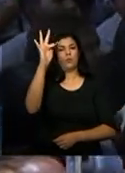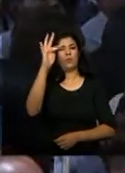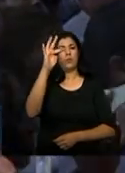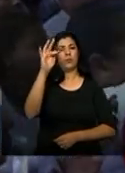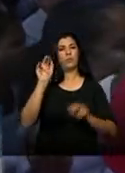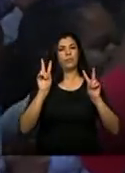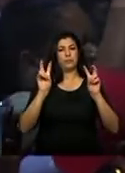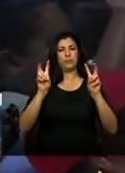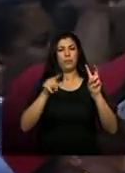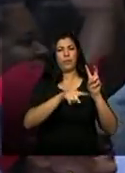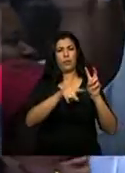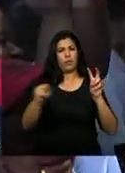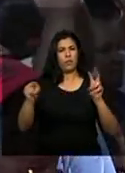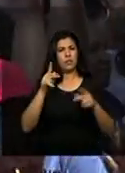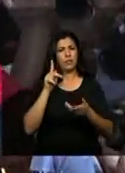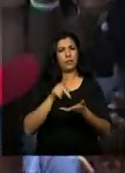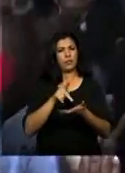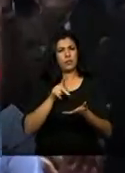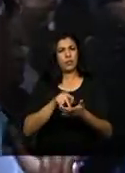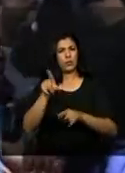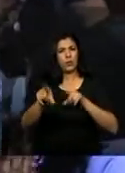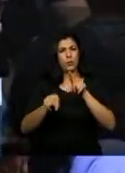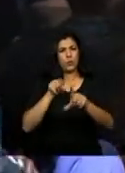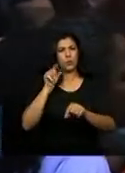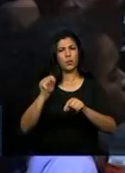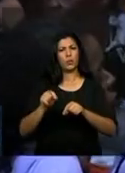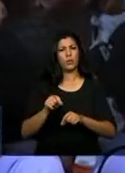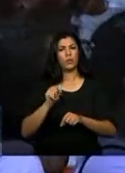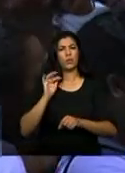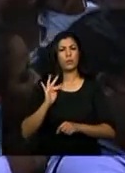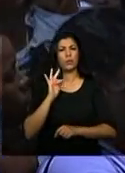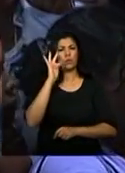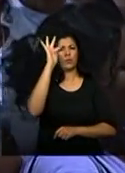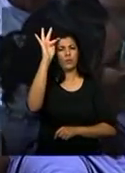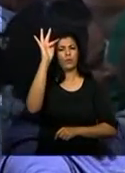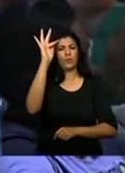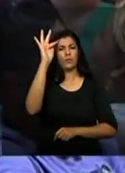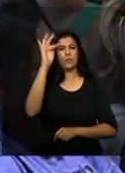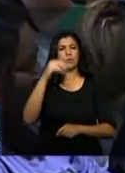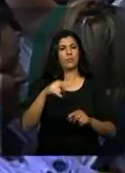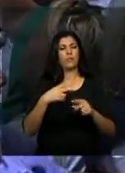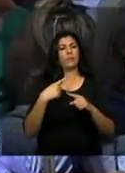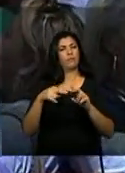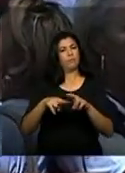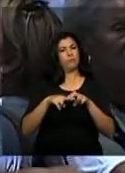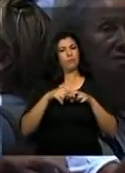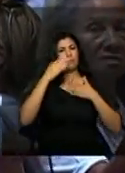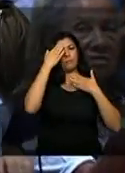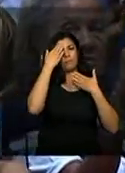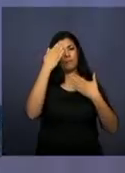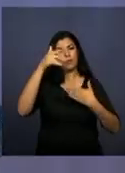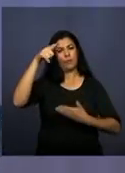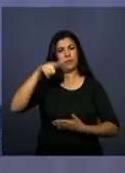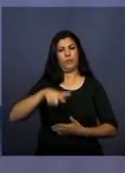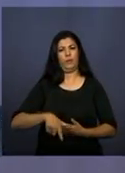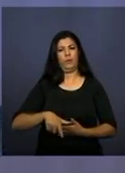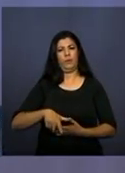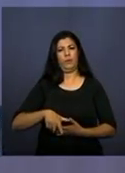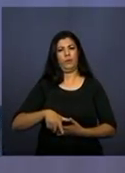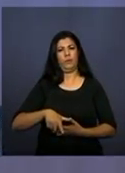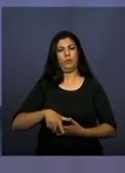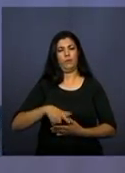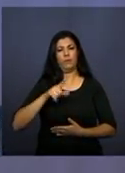são catadores de futuro. Por isso, eu quero agradecer mais uma vez